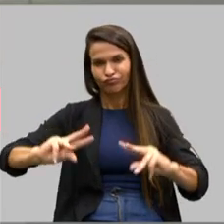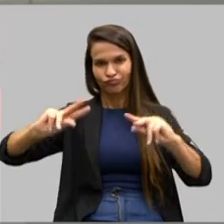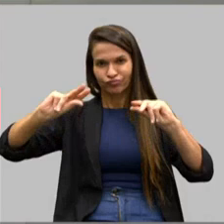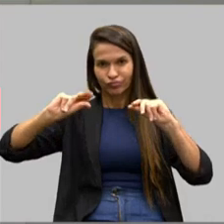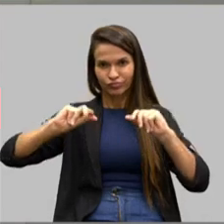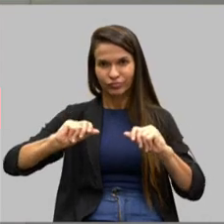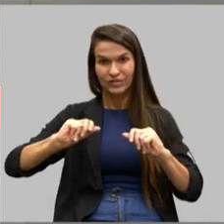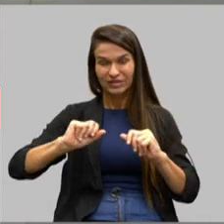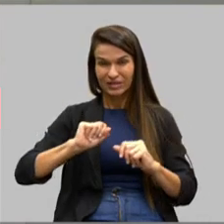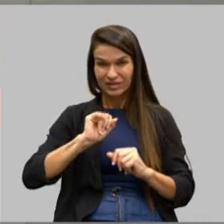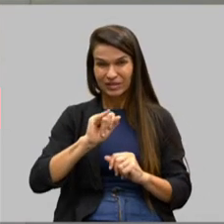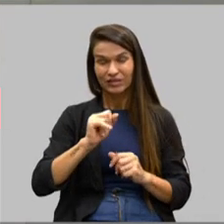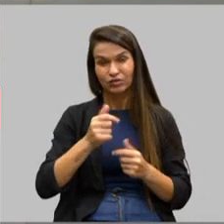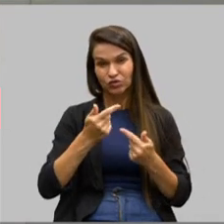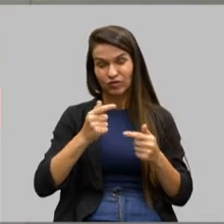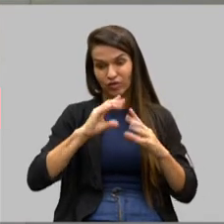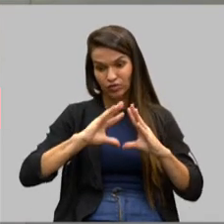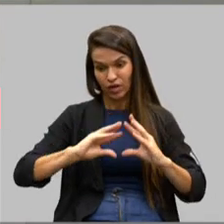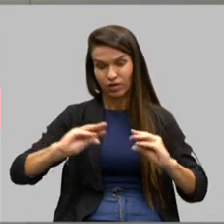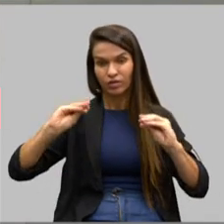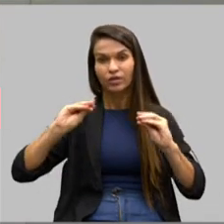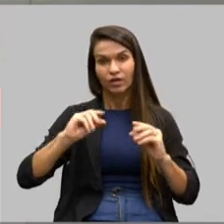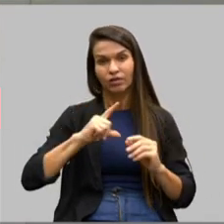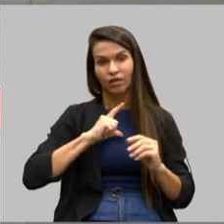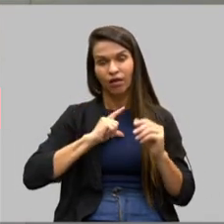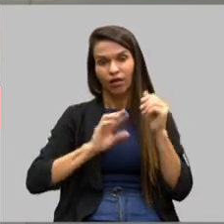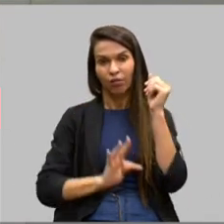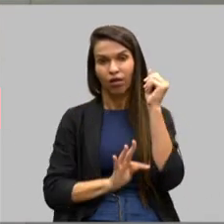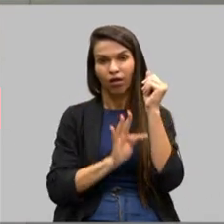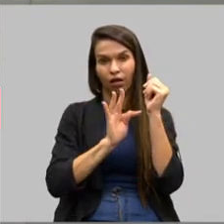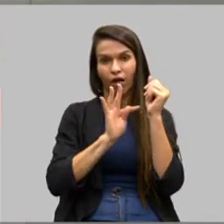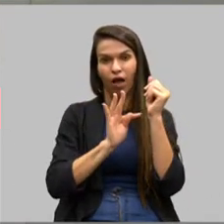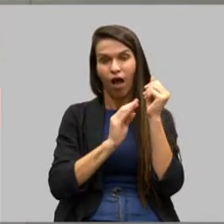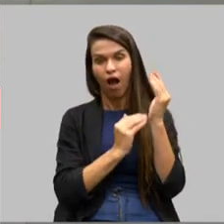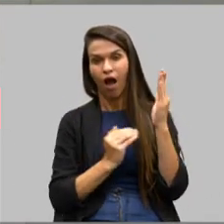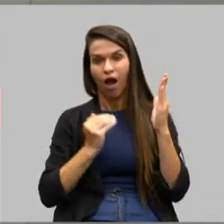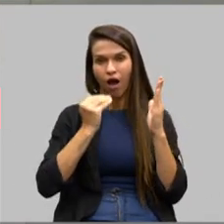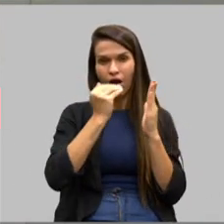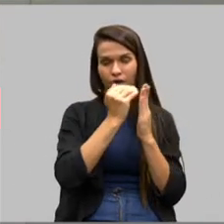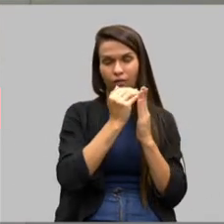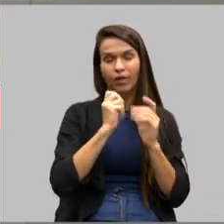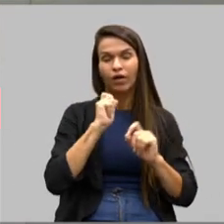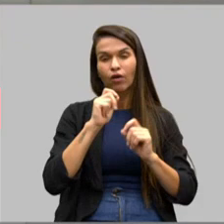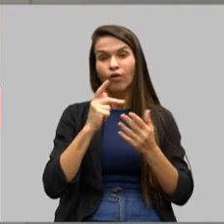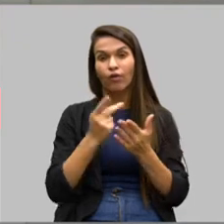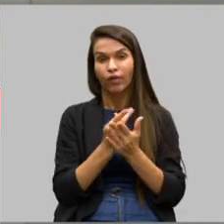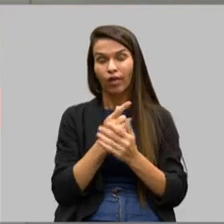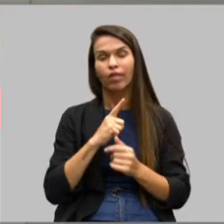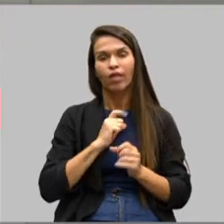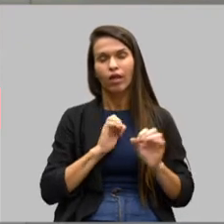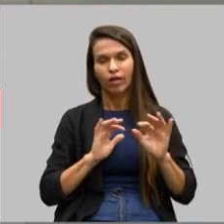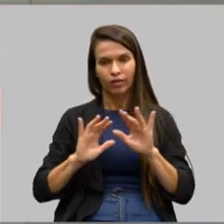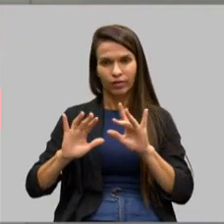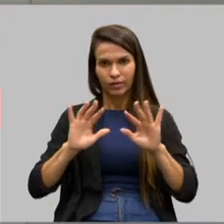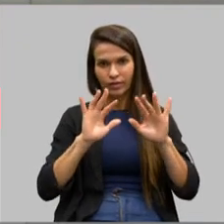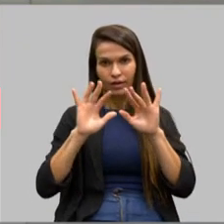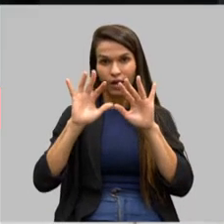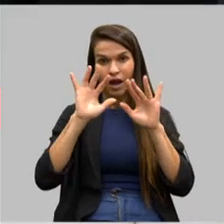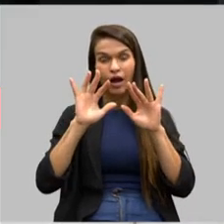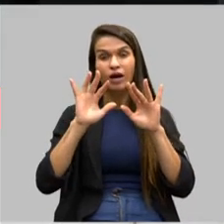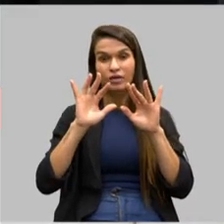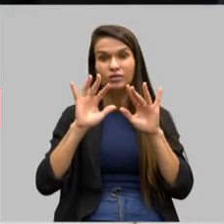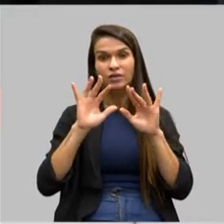um superaquecimento. Ok, mas o que acontece? Existem os gases, e estes gases